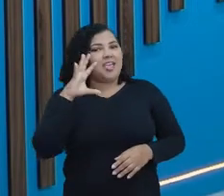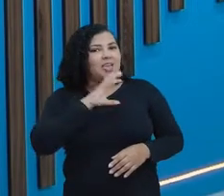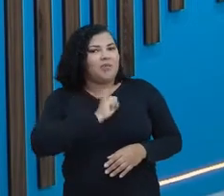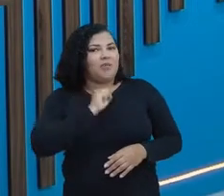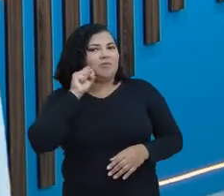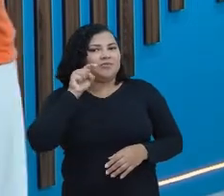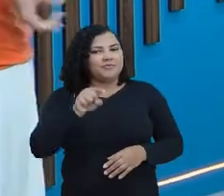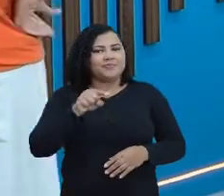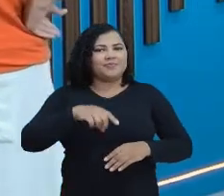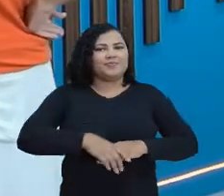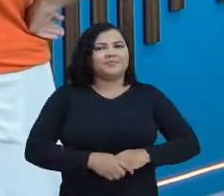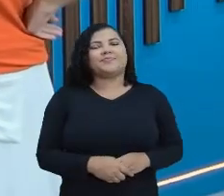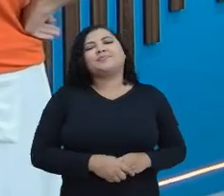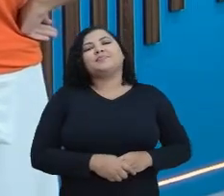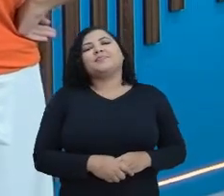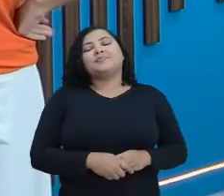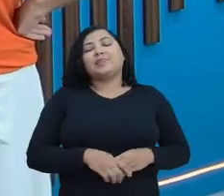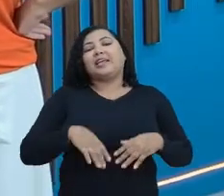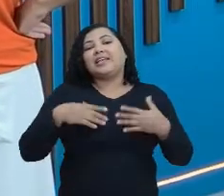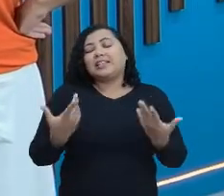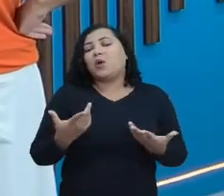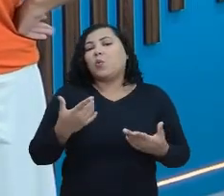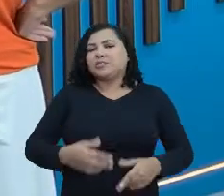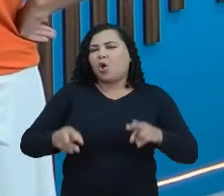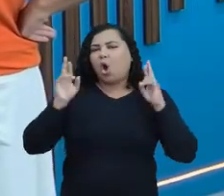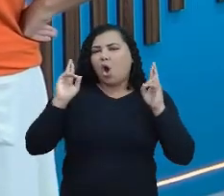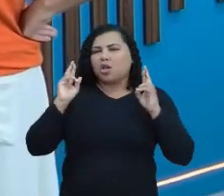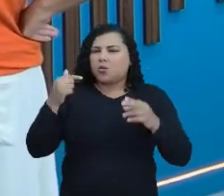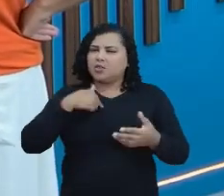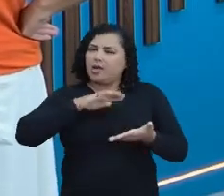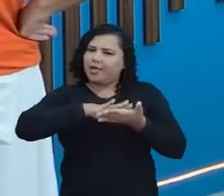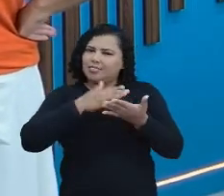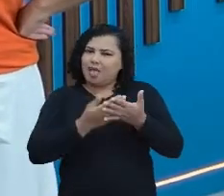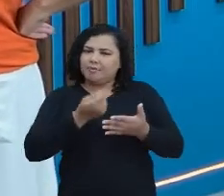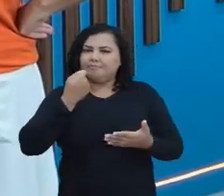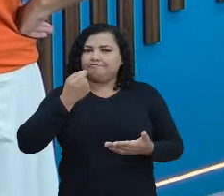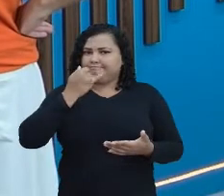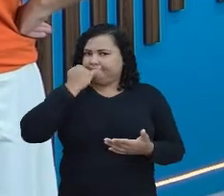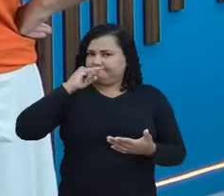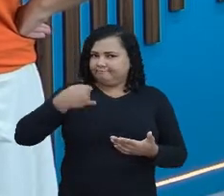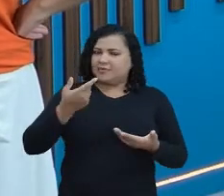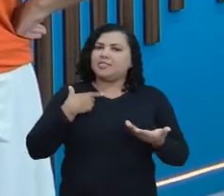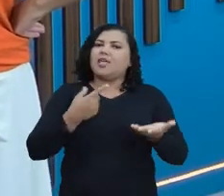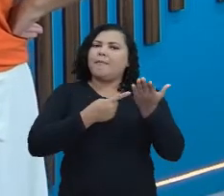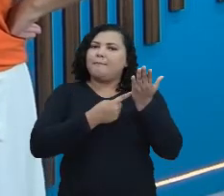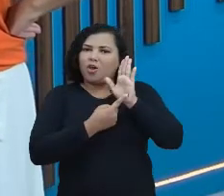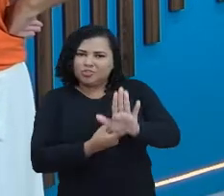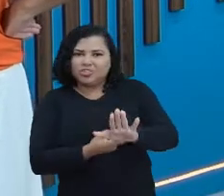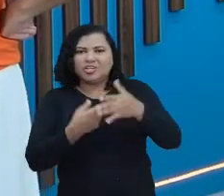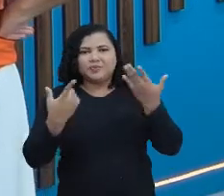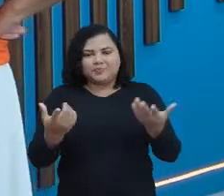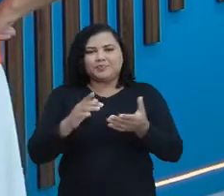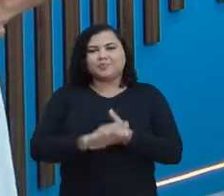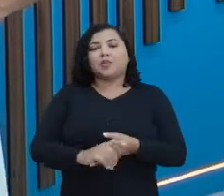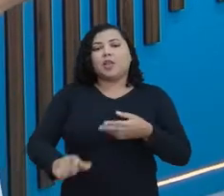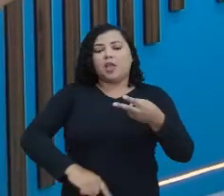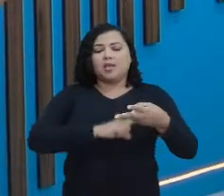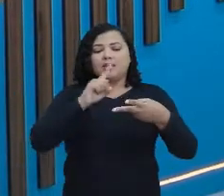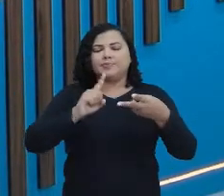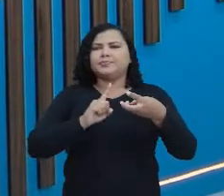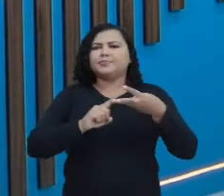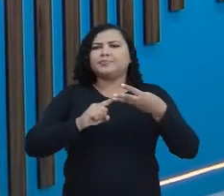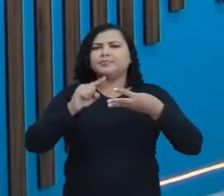fala. E não rock and roll. Do mesmo modo que esse aqui. A gente está falando de chifres, rock and roll ou